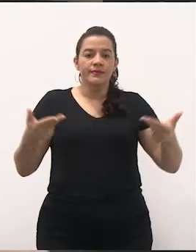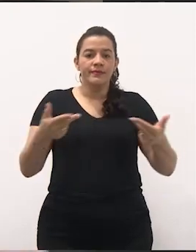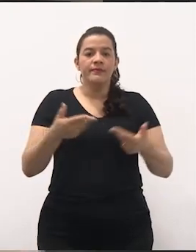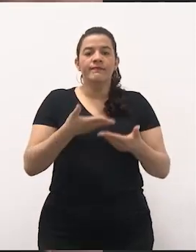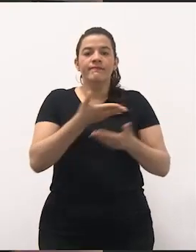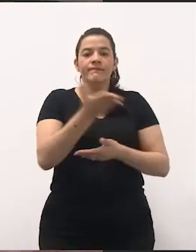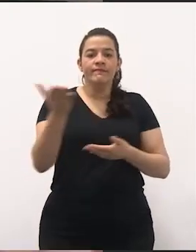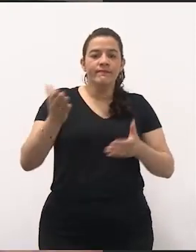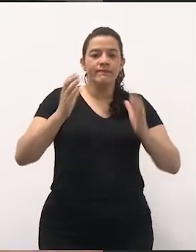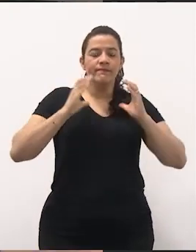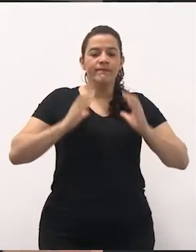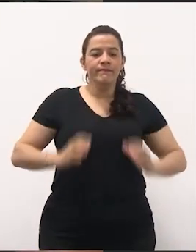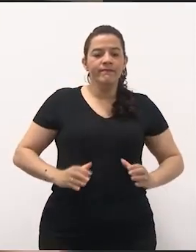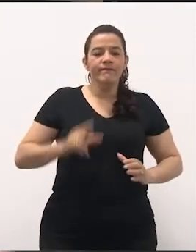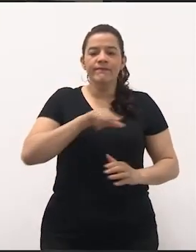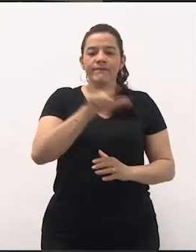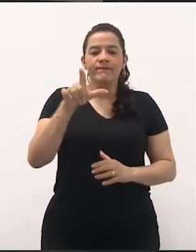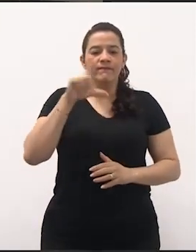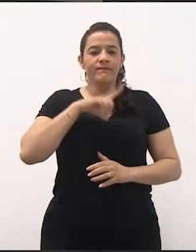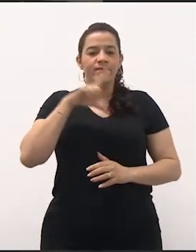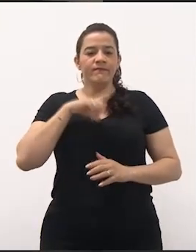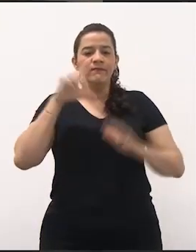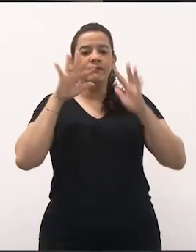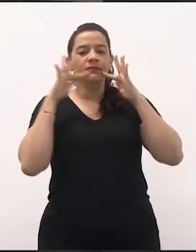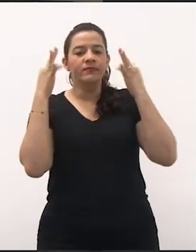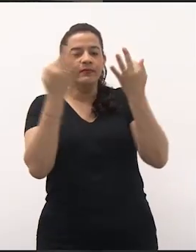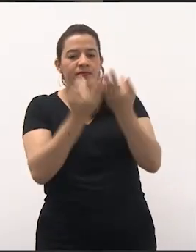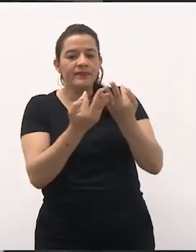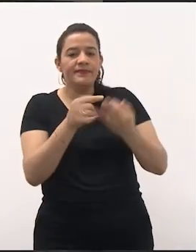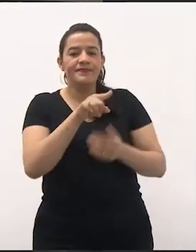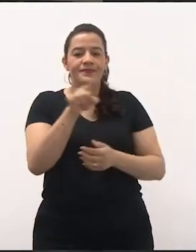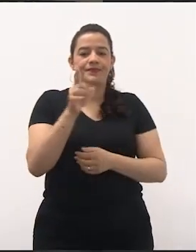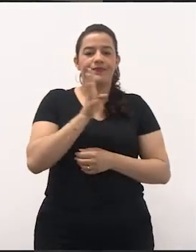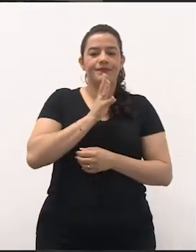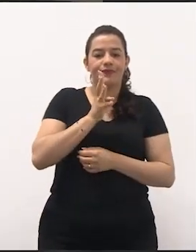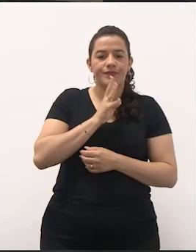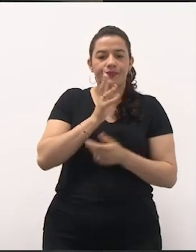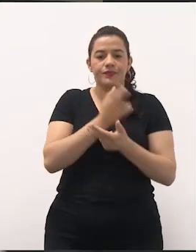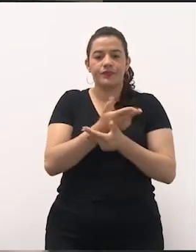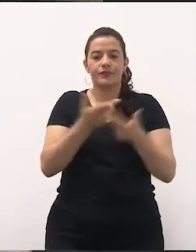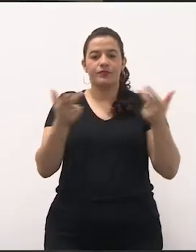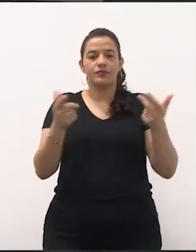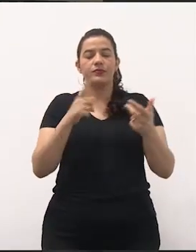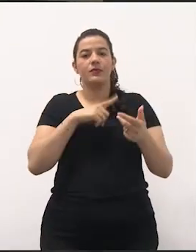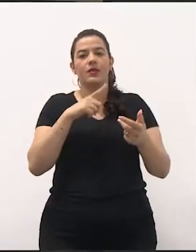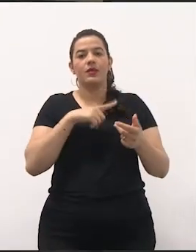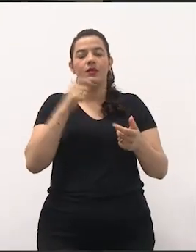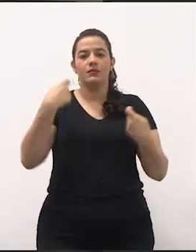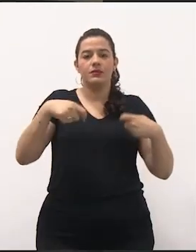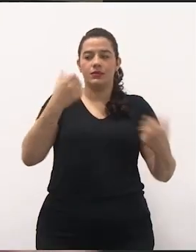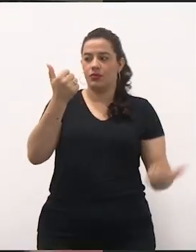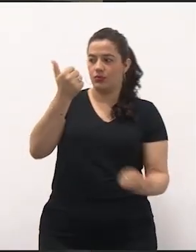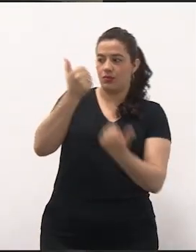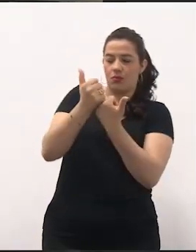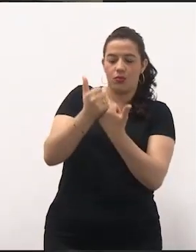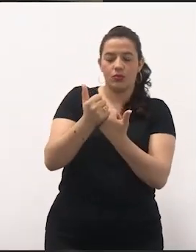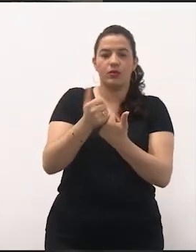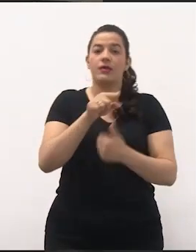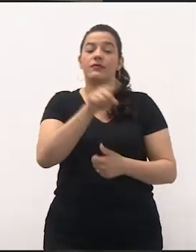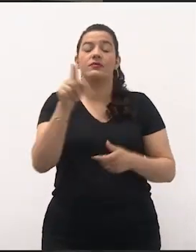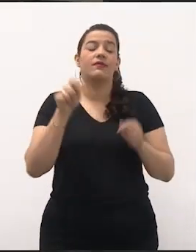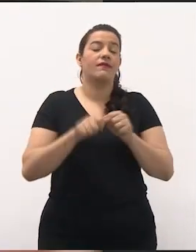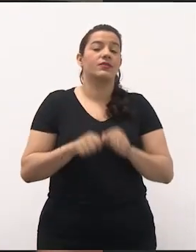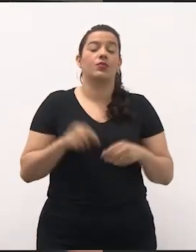cidadão, você tem família. Então, você pode conhecer alguém que esteja passando por sofrimento psíquico e que precise desse apoio, e você não vai. Aí você vai fazer o quê,